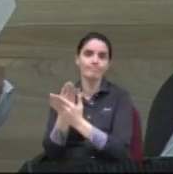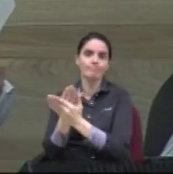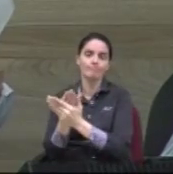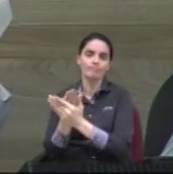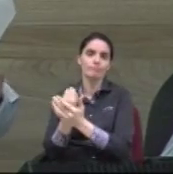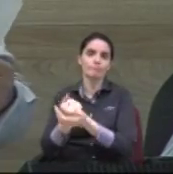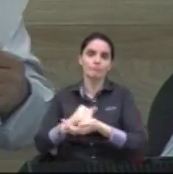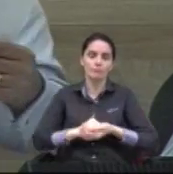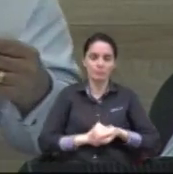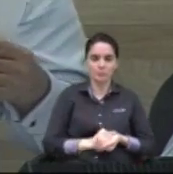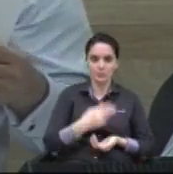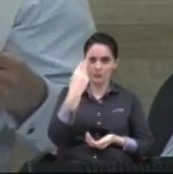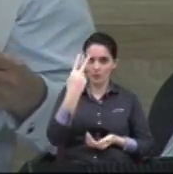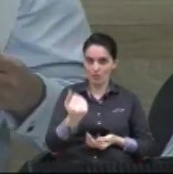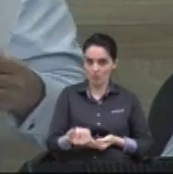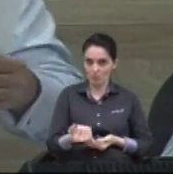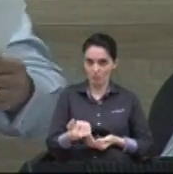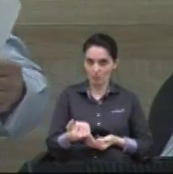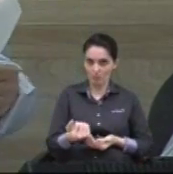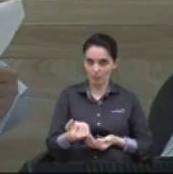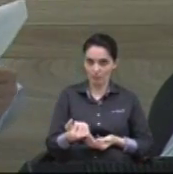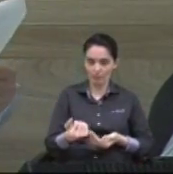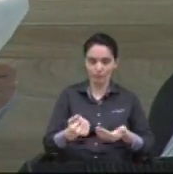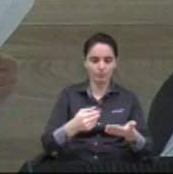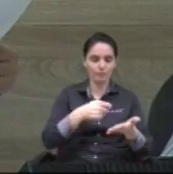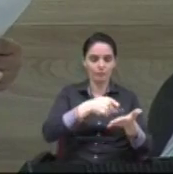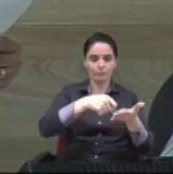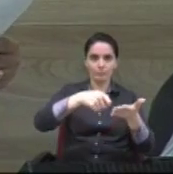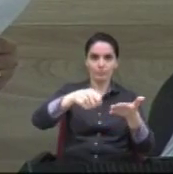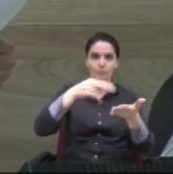conforme transcrevemos abaixo.